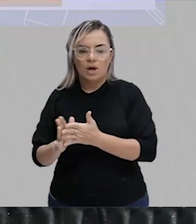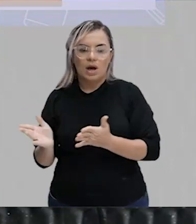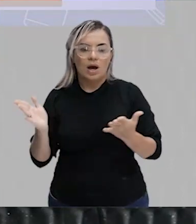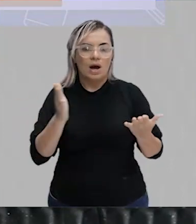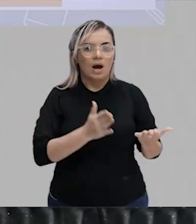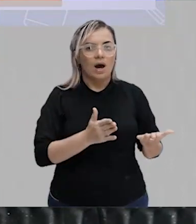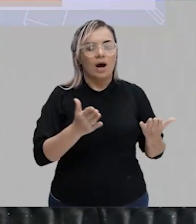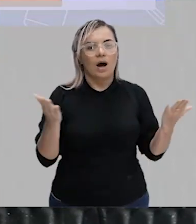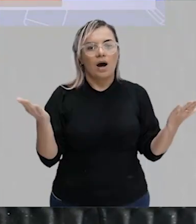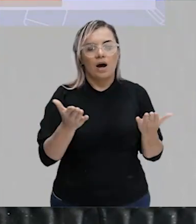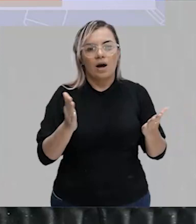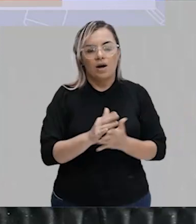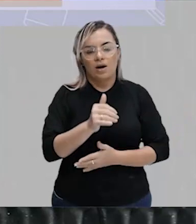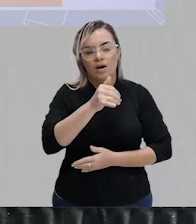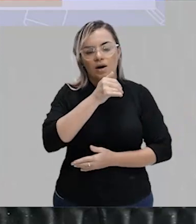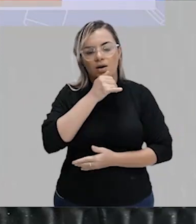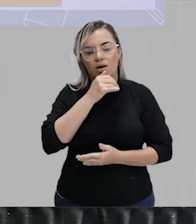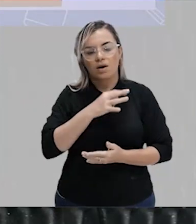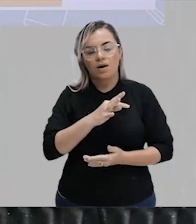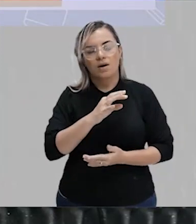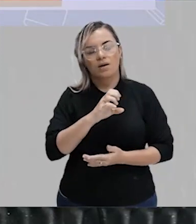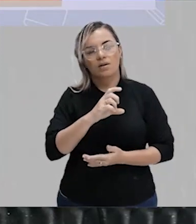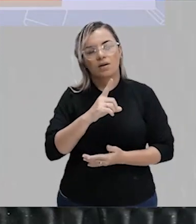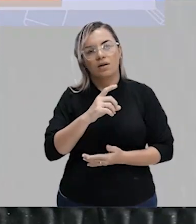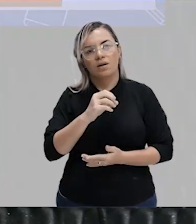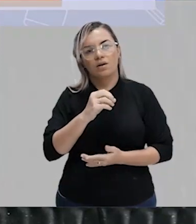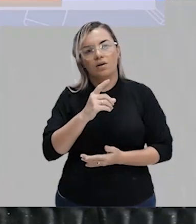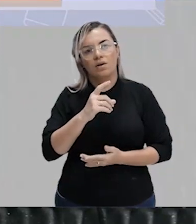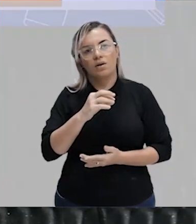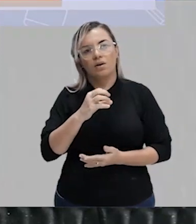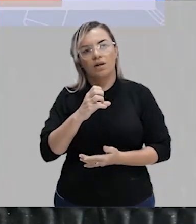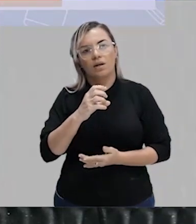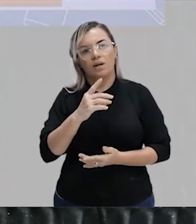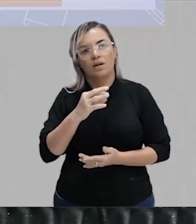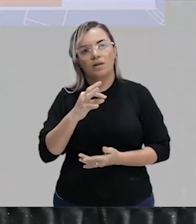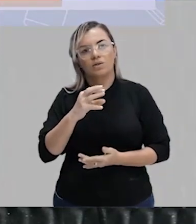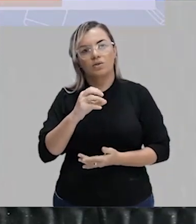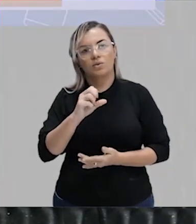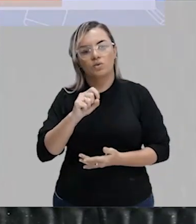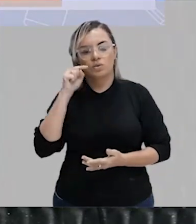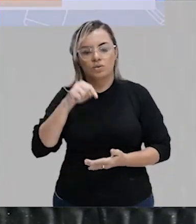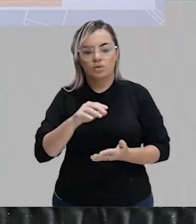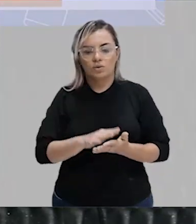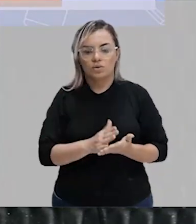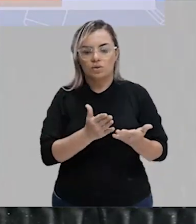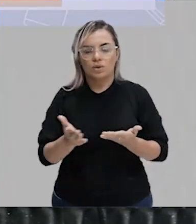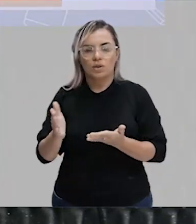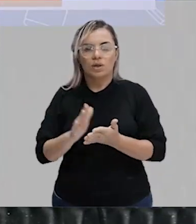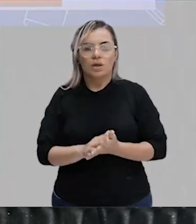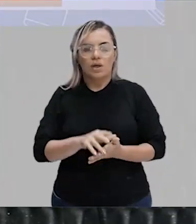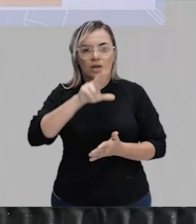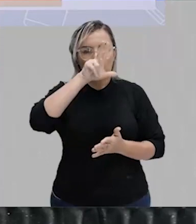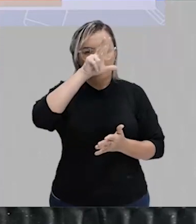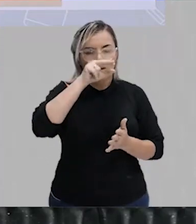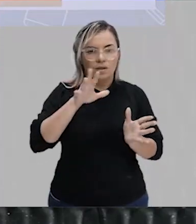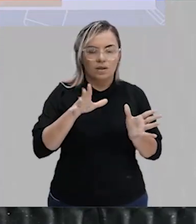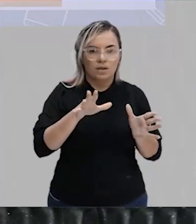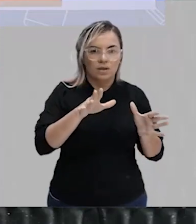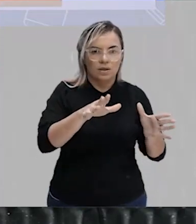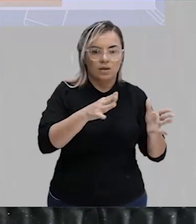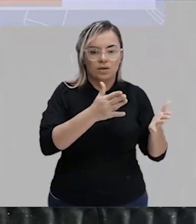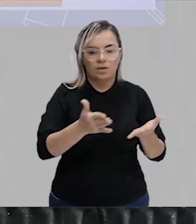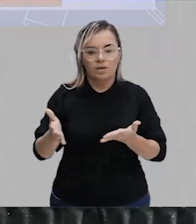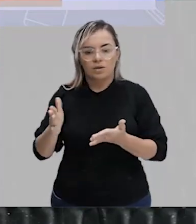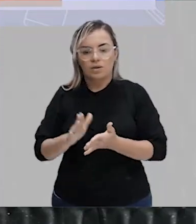Exemplo, é o ovo dos répteis e das aves. É um ovo do tipo telolesto. Esse ovo tem muito